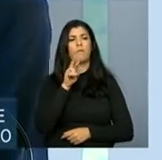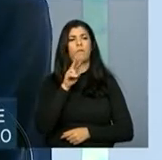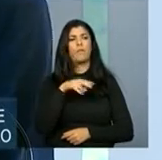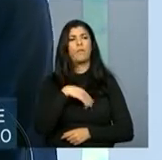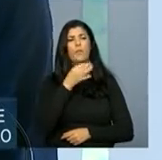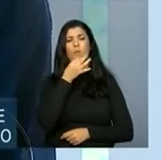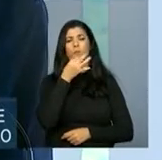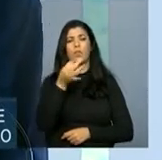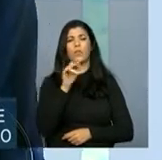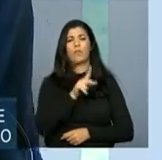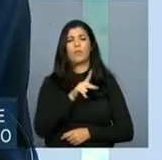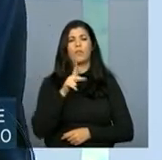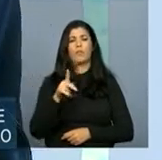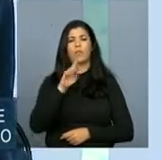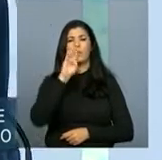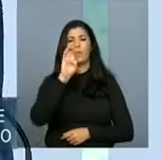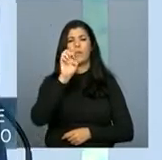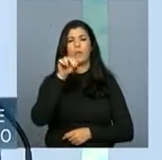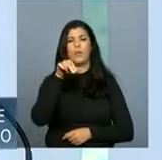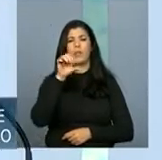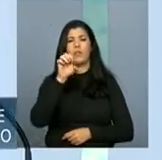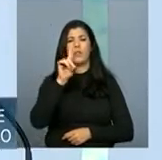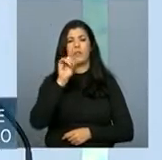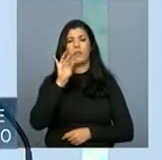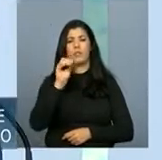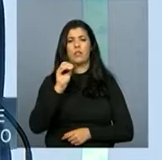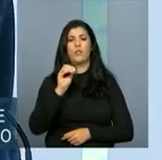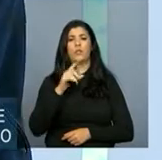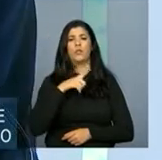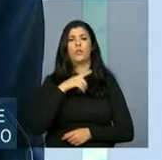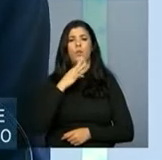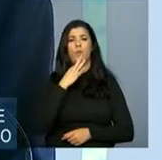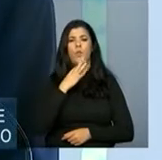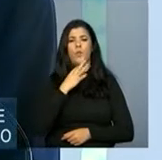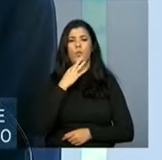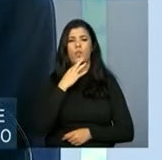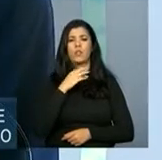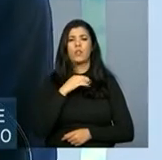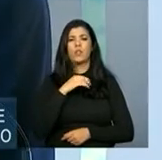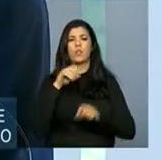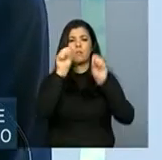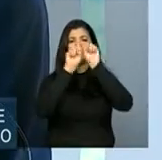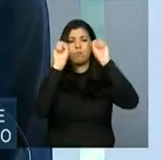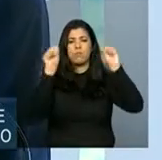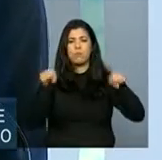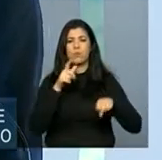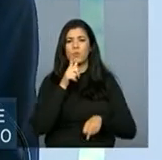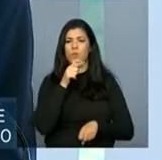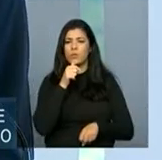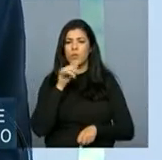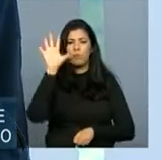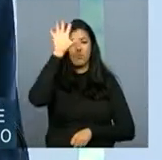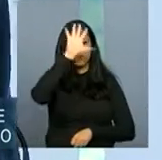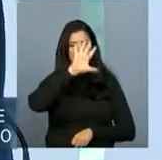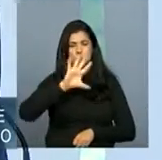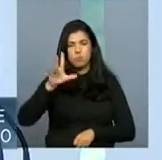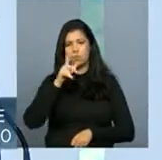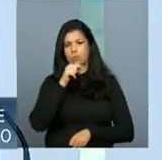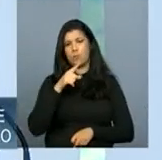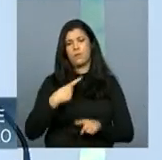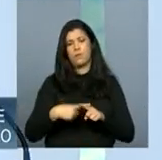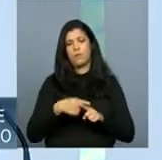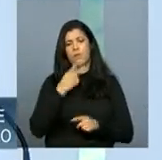Benedito Braga os maiores autoridades em Água Presidente do Conselho mundial das Águas da Norma seca